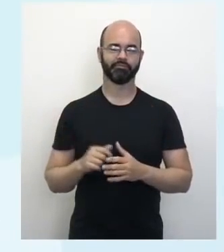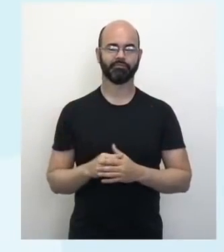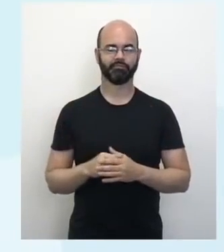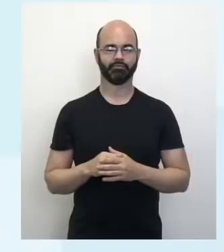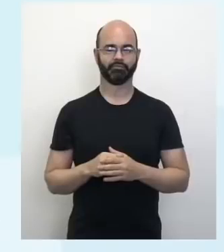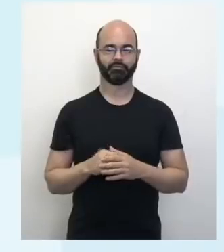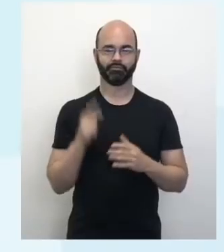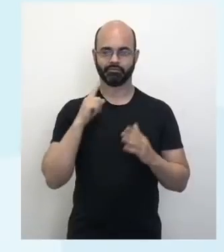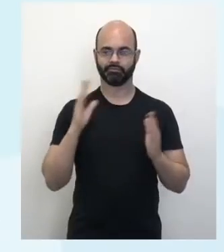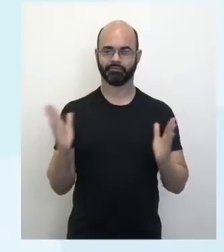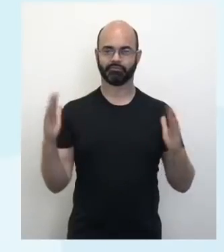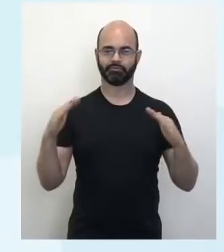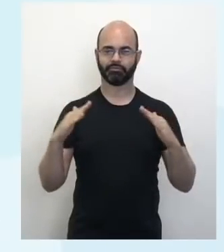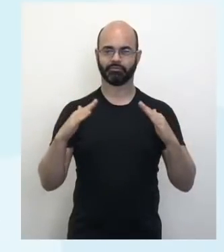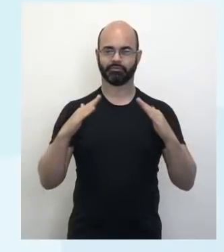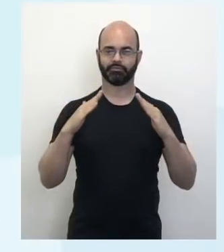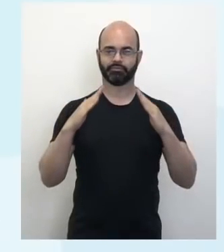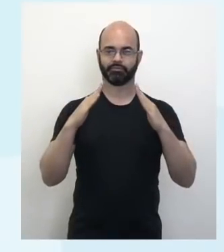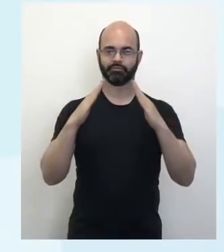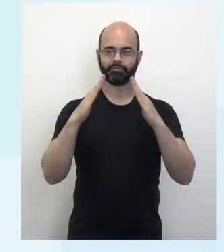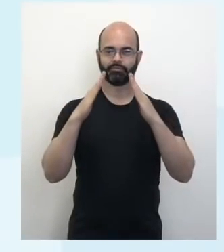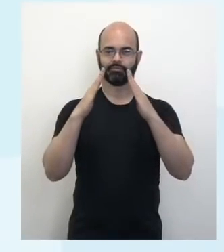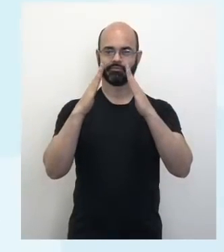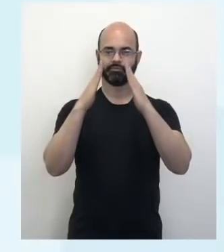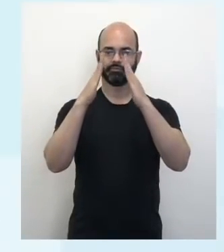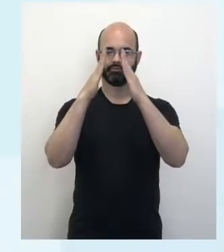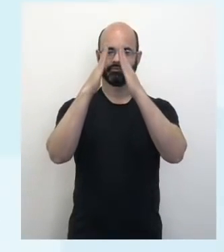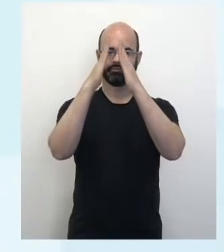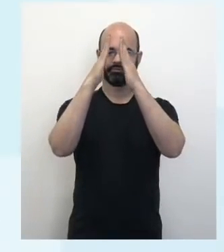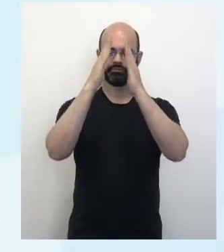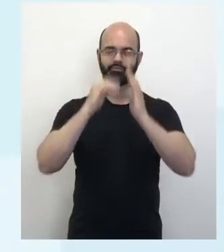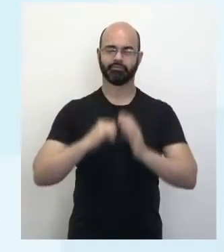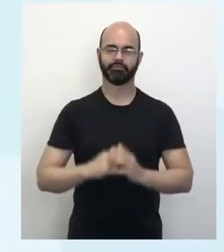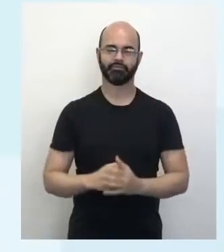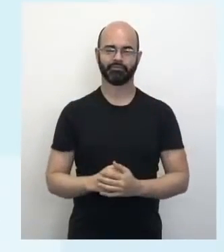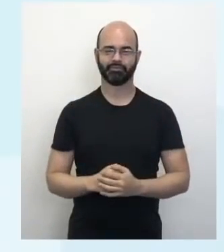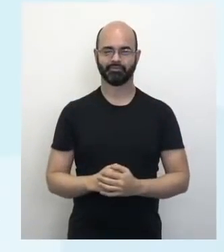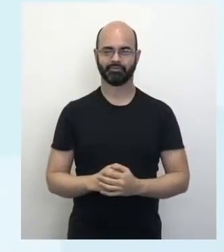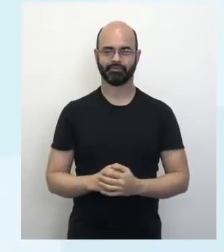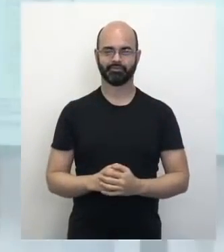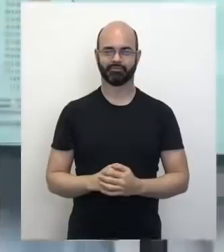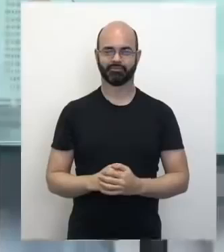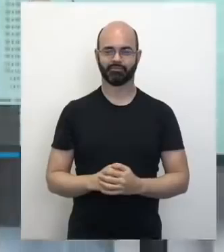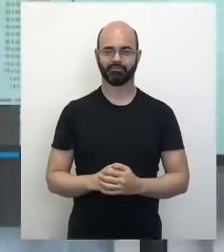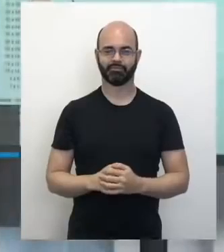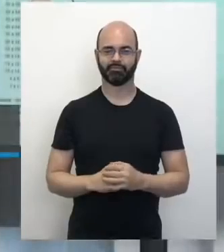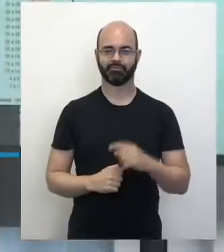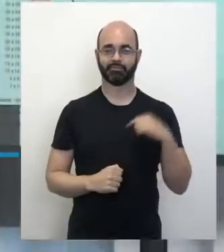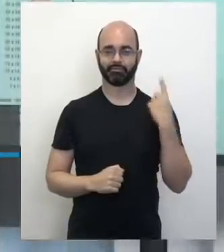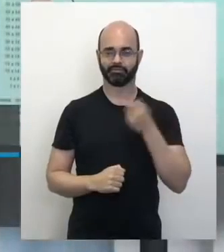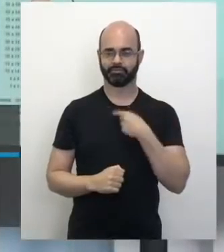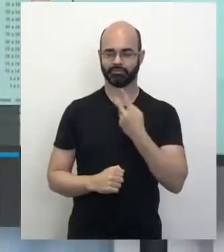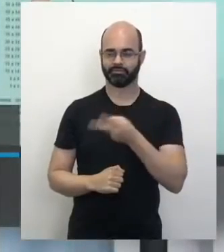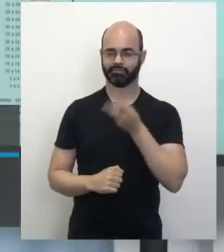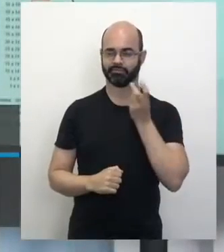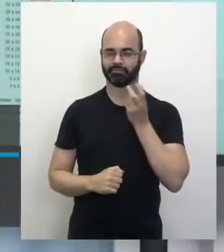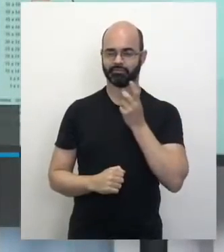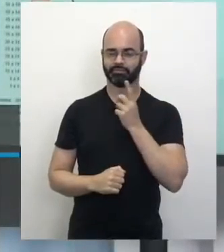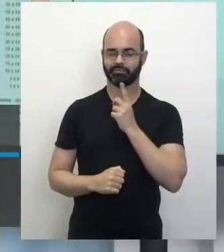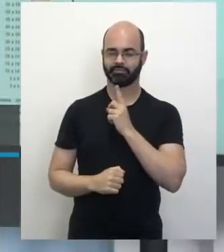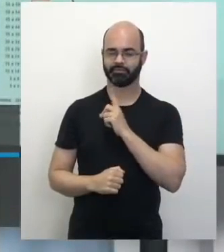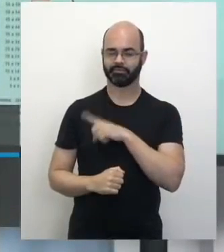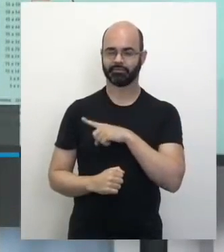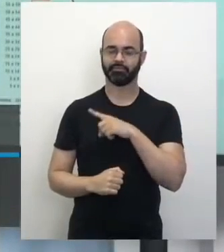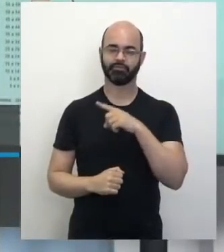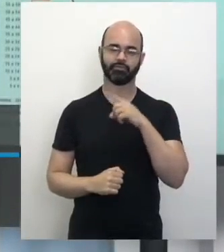a gente observa aí as observações que a gente faz dessa pirâmide etária, são as questões aí de uma relação